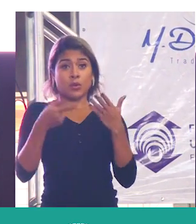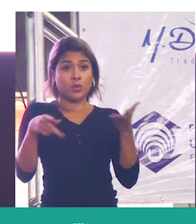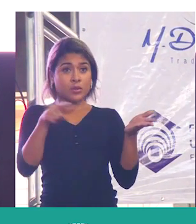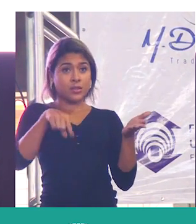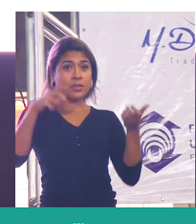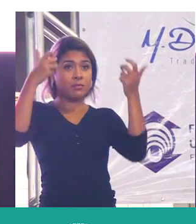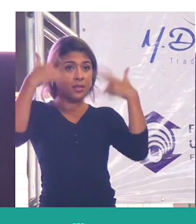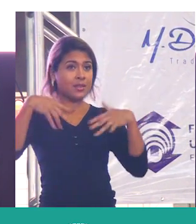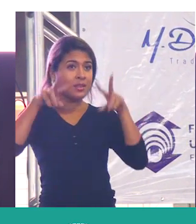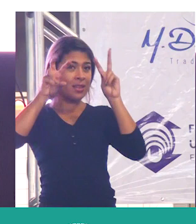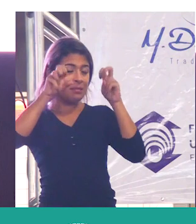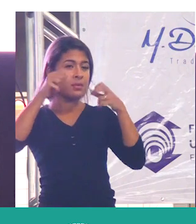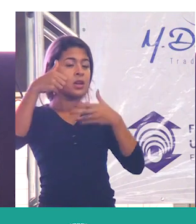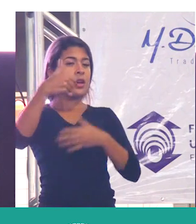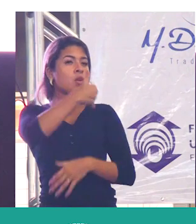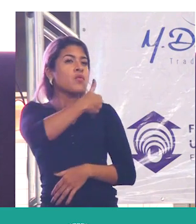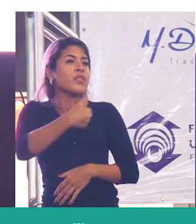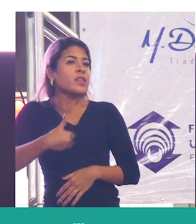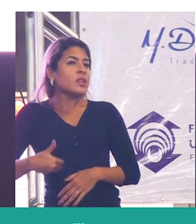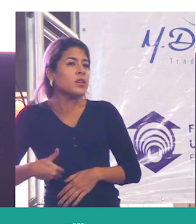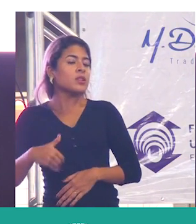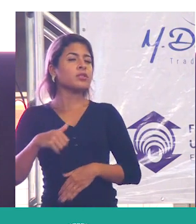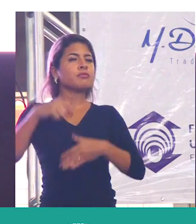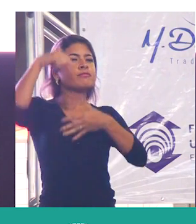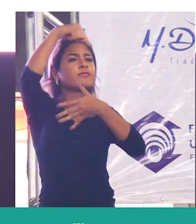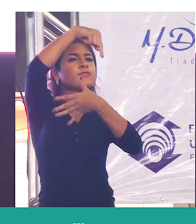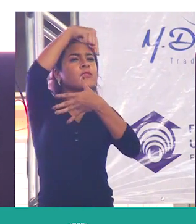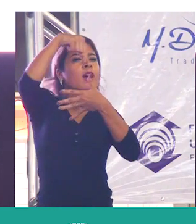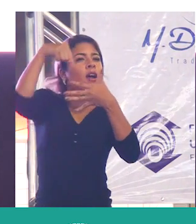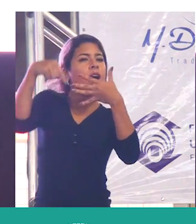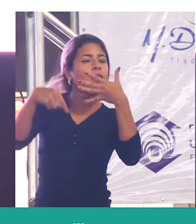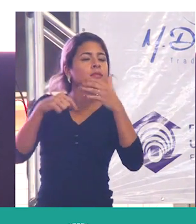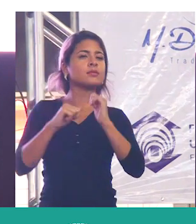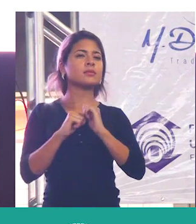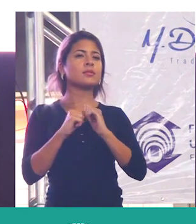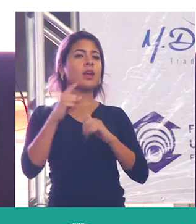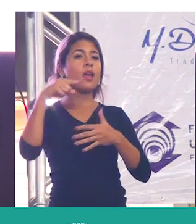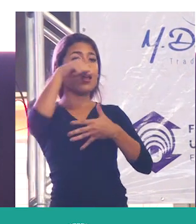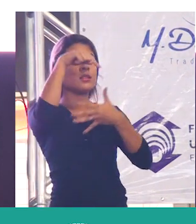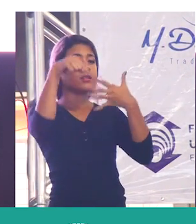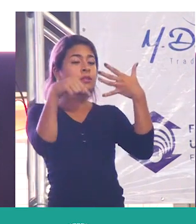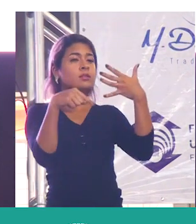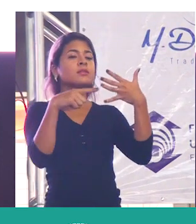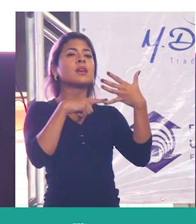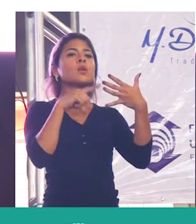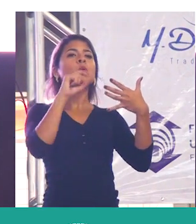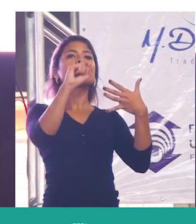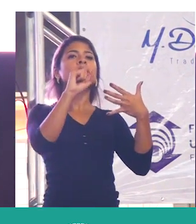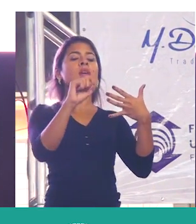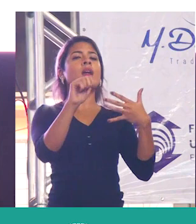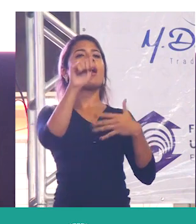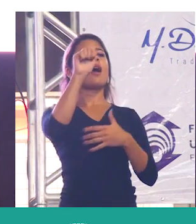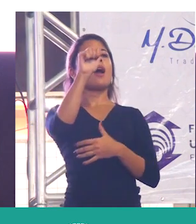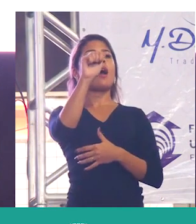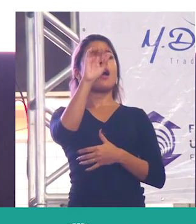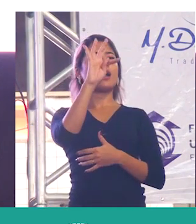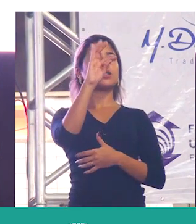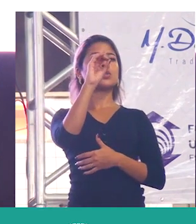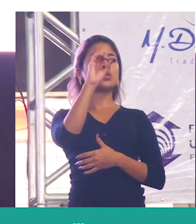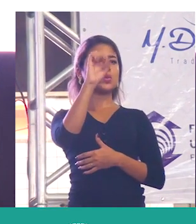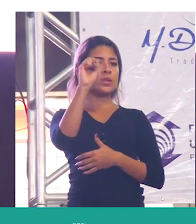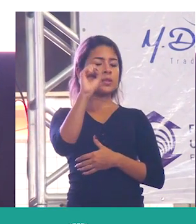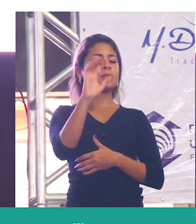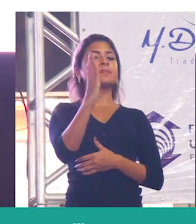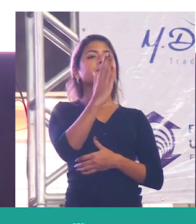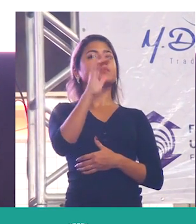agora, pessoal, governavam através de atos institucionais.